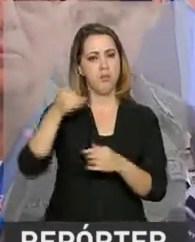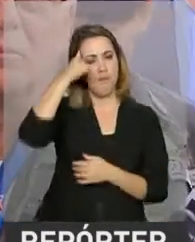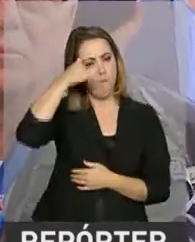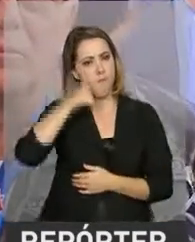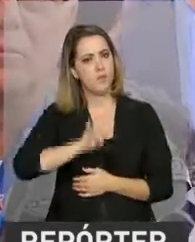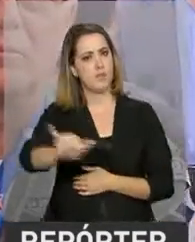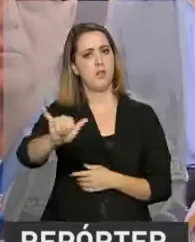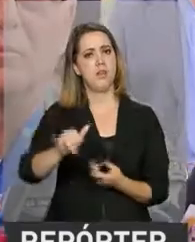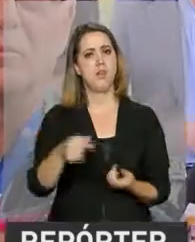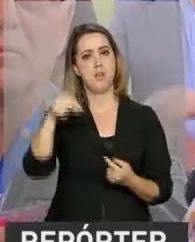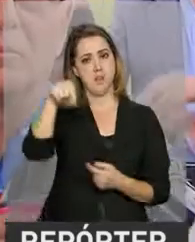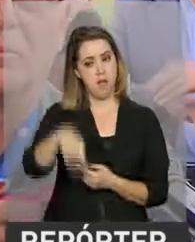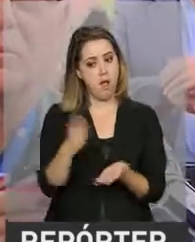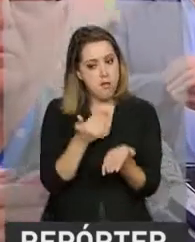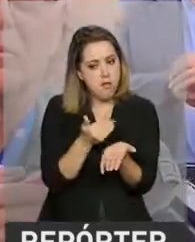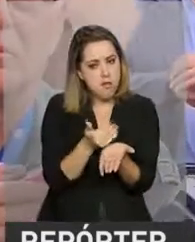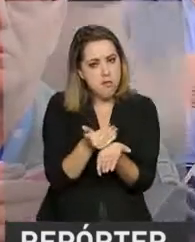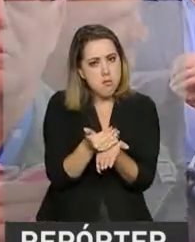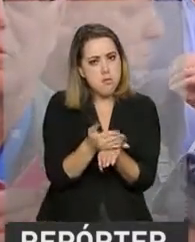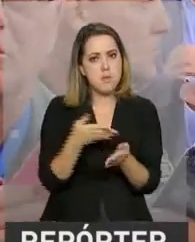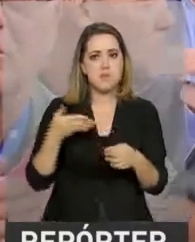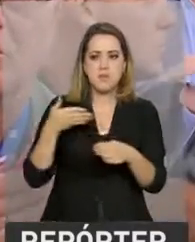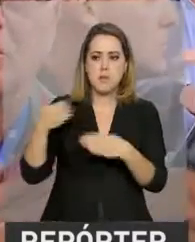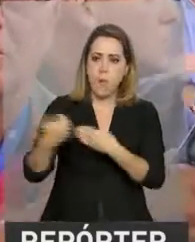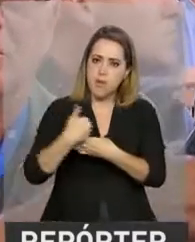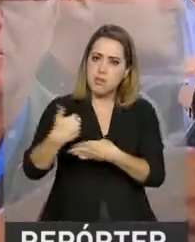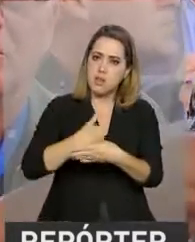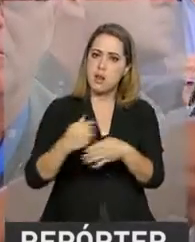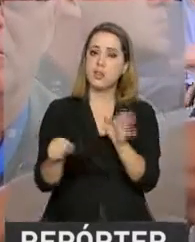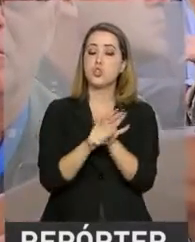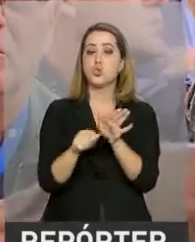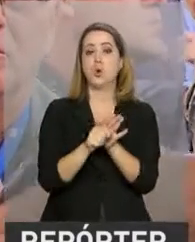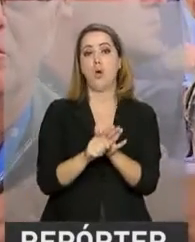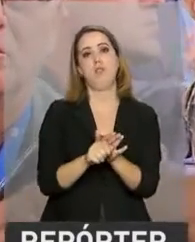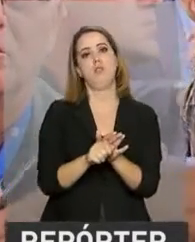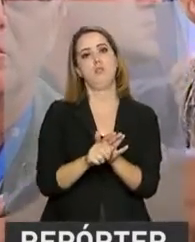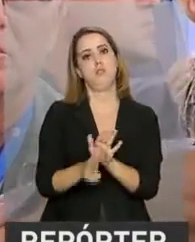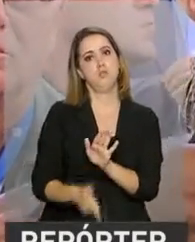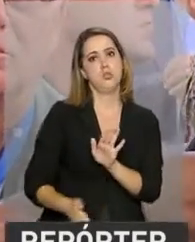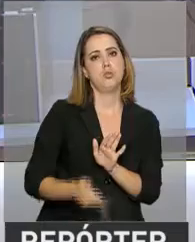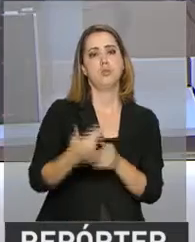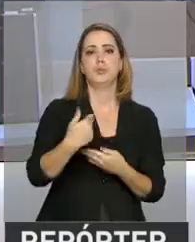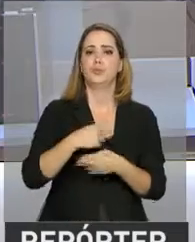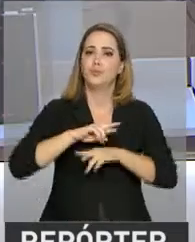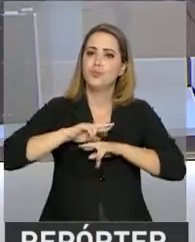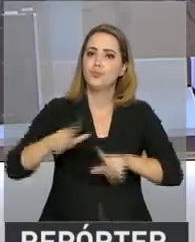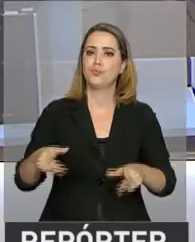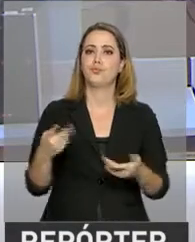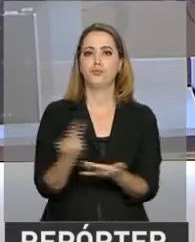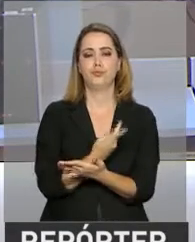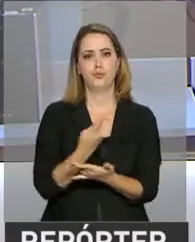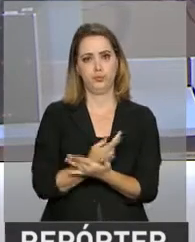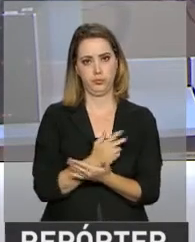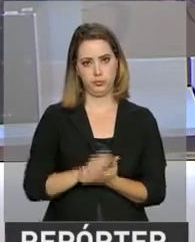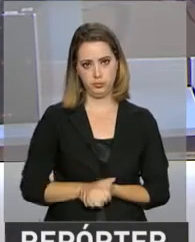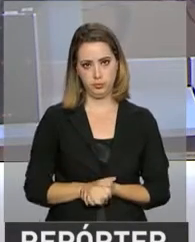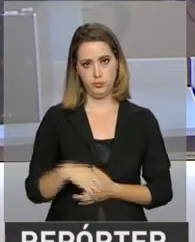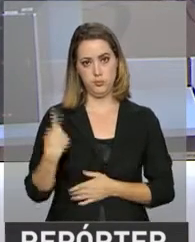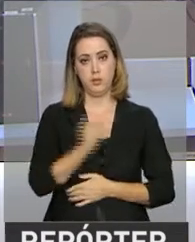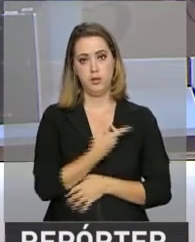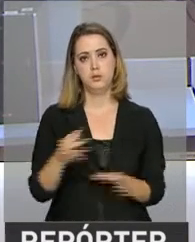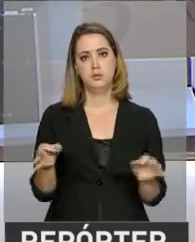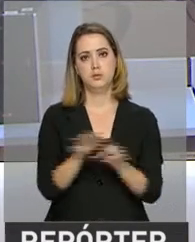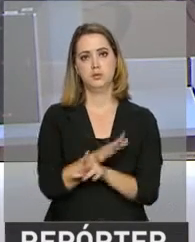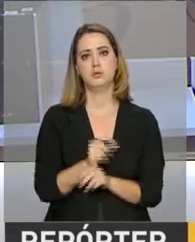combater aqui no seu início as drogas, o contrabando, o descaminho. Nós ficamos por aqui e